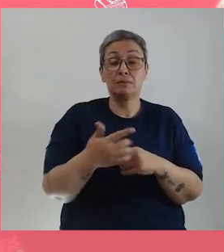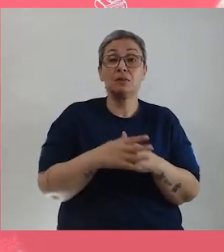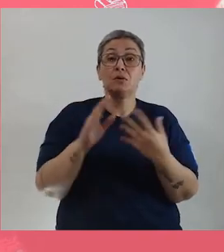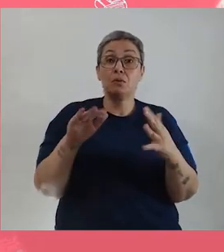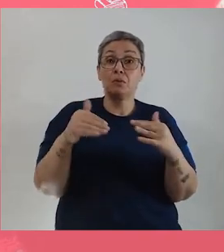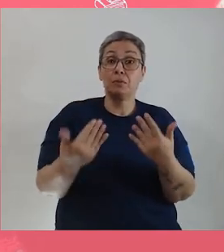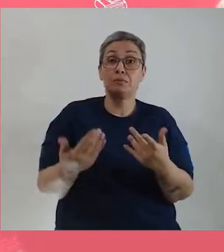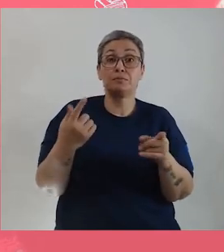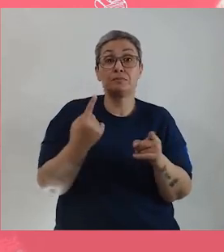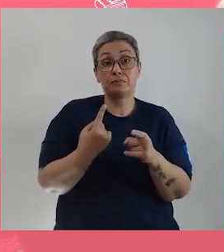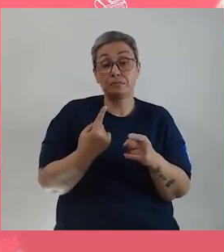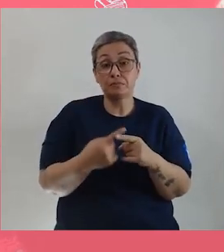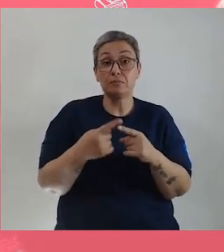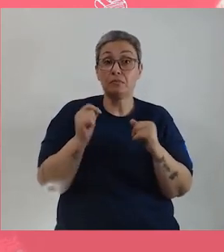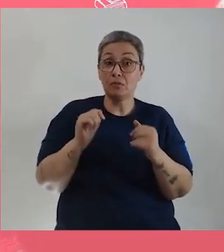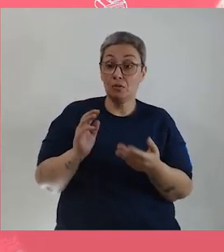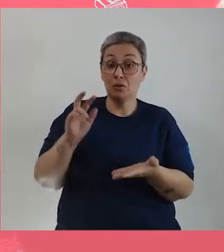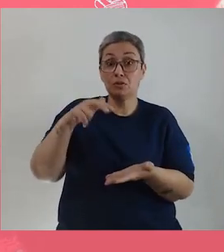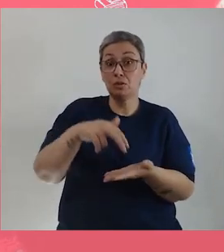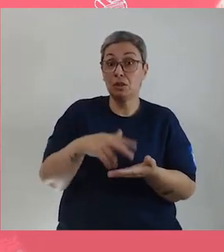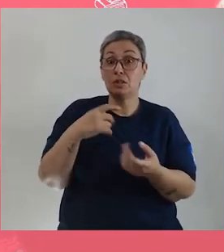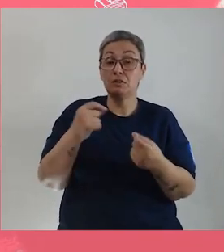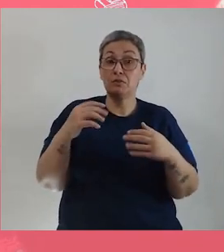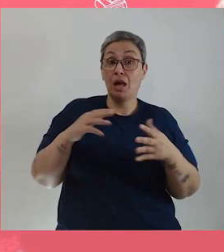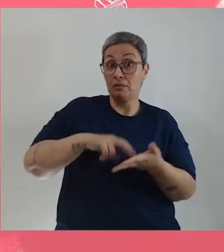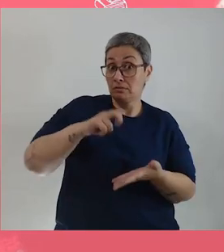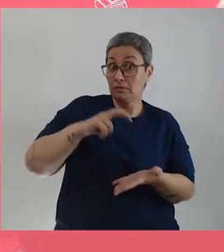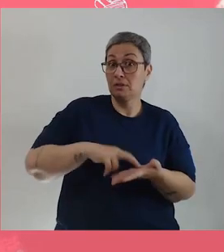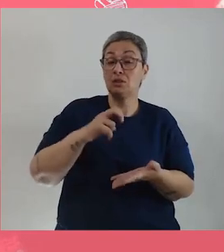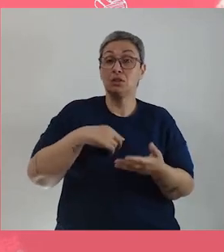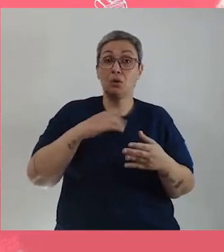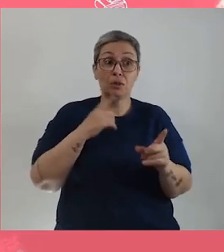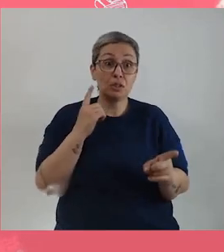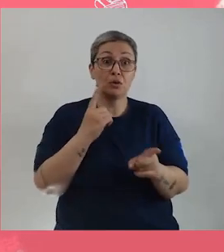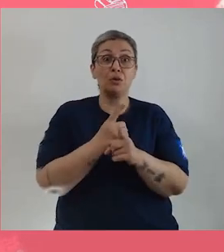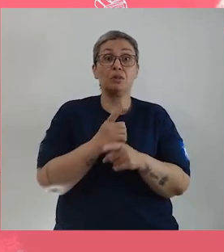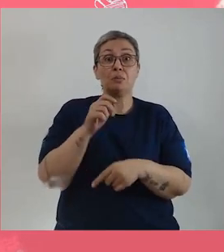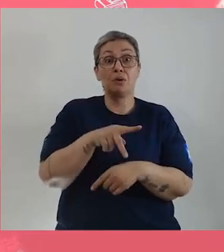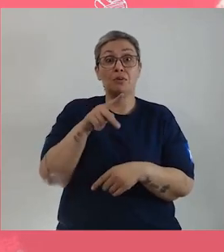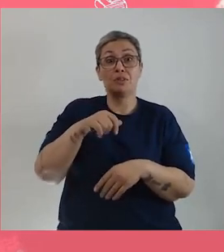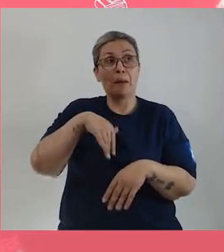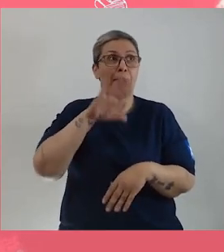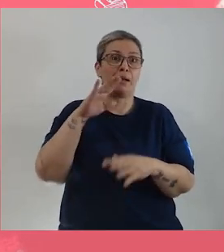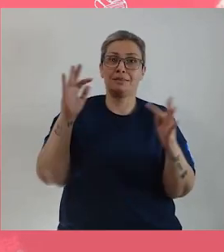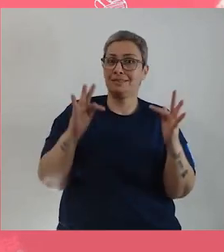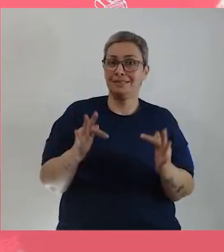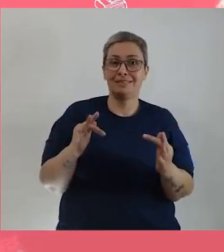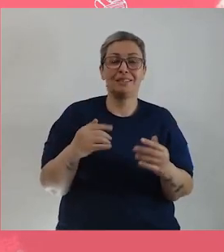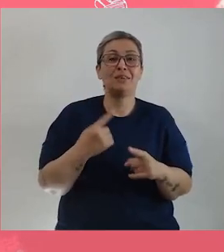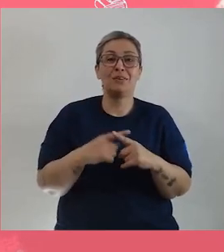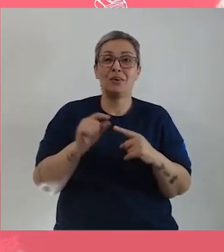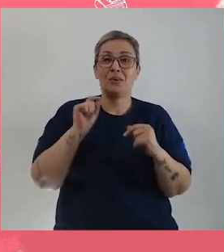depois. Então, pra vir pra cá ele veio muito contente. Quando ele encontrou a Ana Karina, ele ficou mais contente